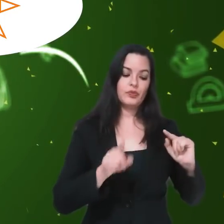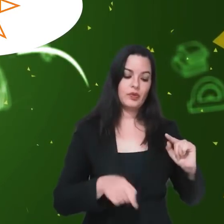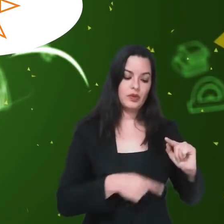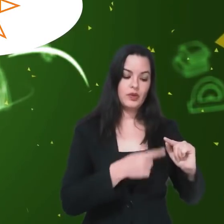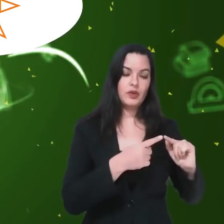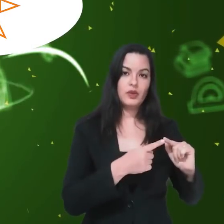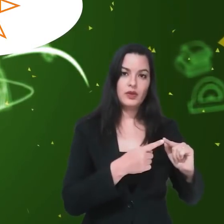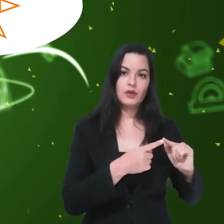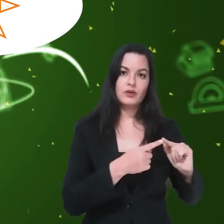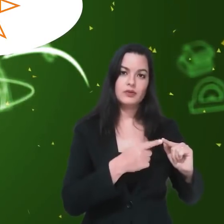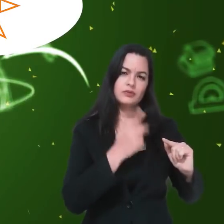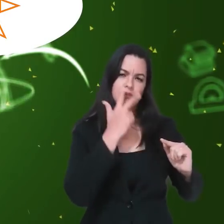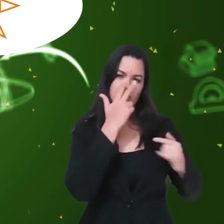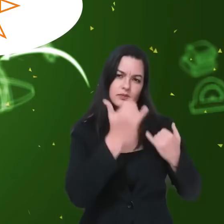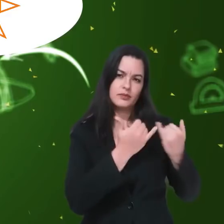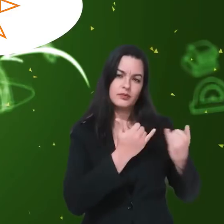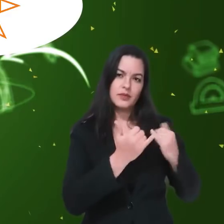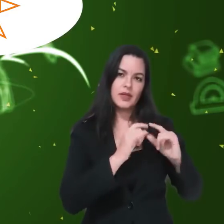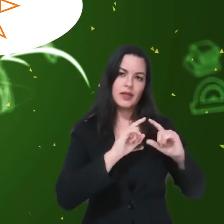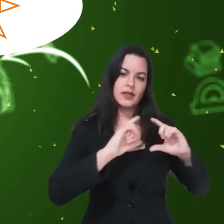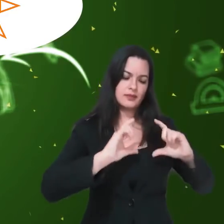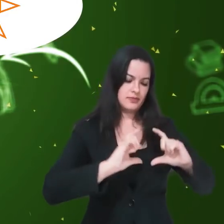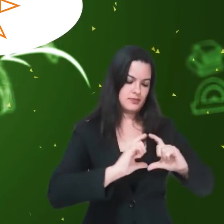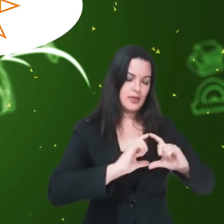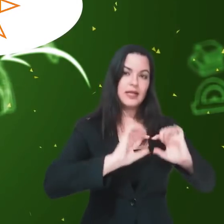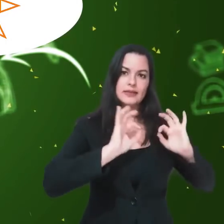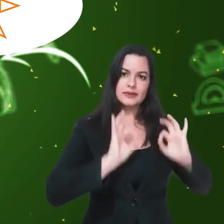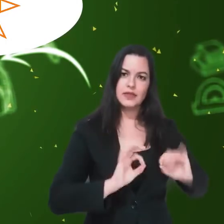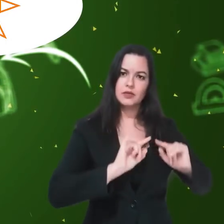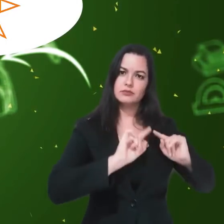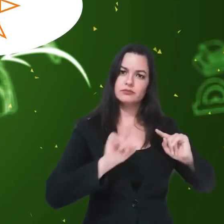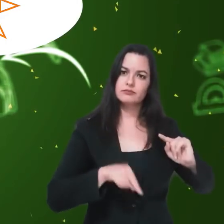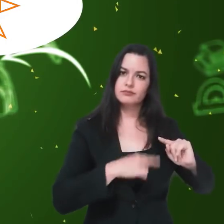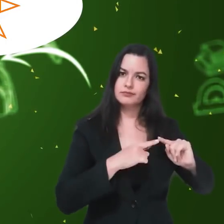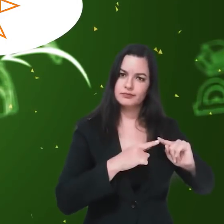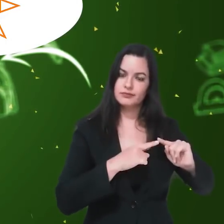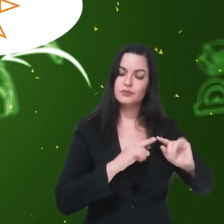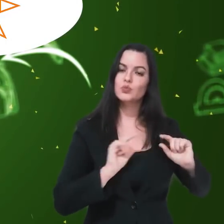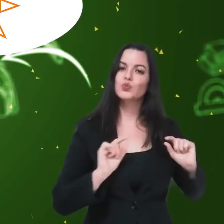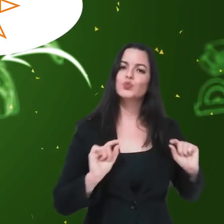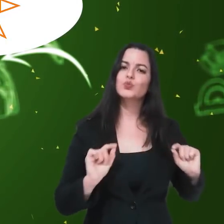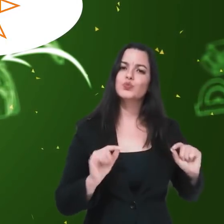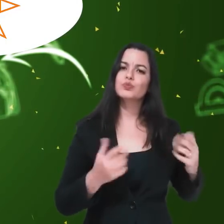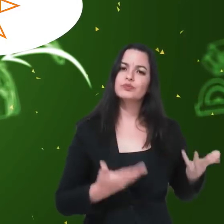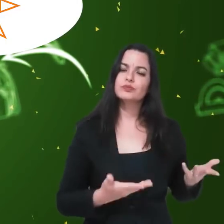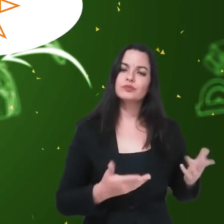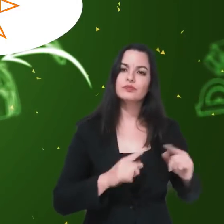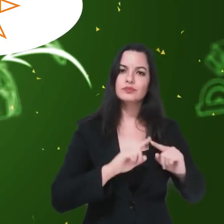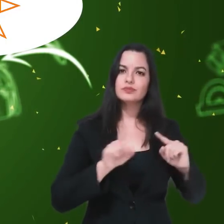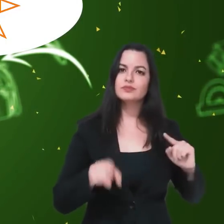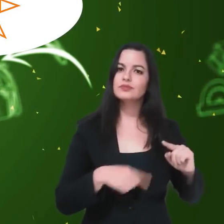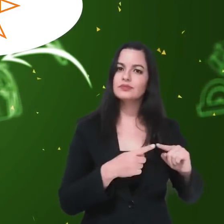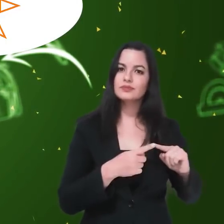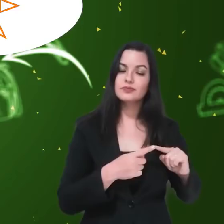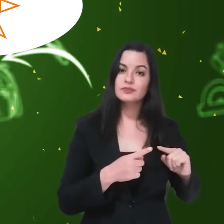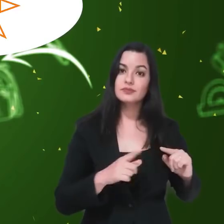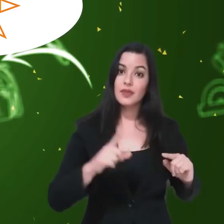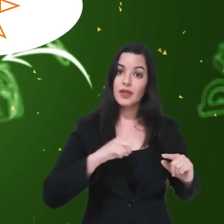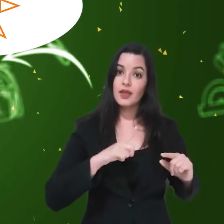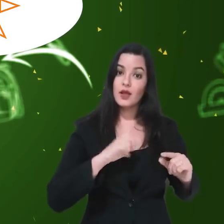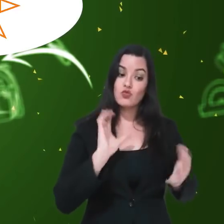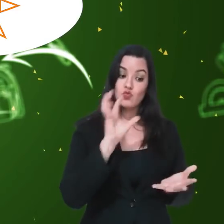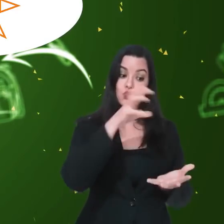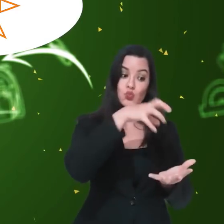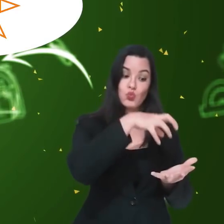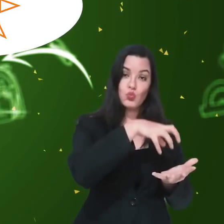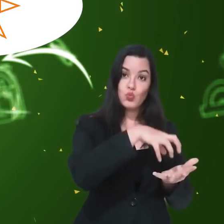uma simulação de uma órbita circular. Então, o que seria essa órbita circular? Nós temos o Sol